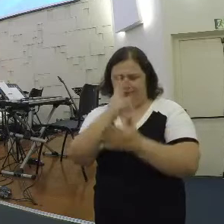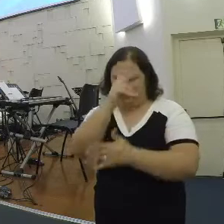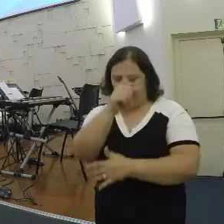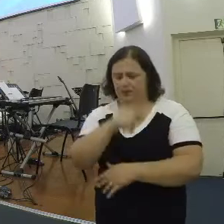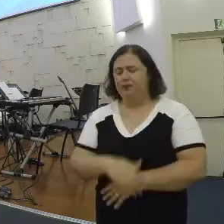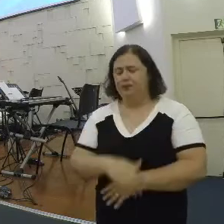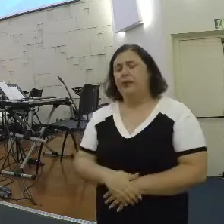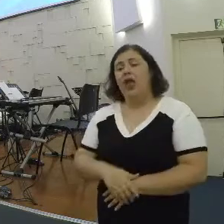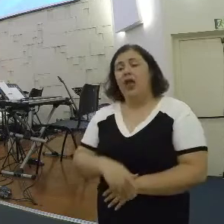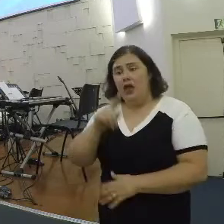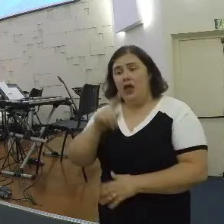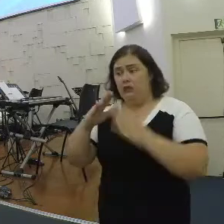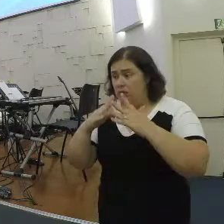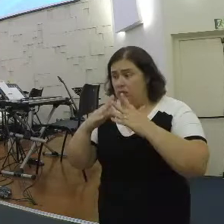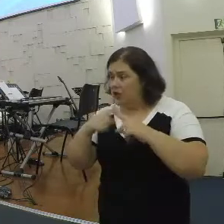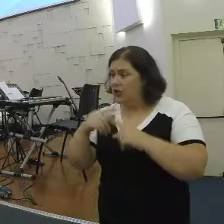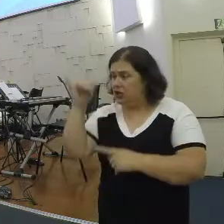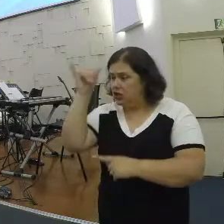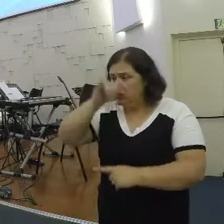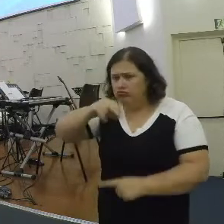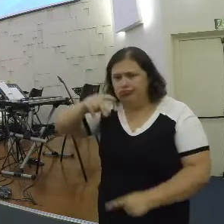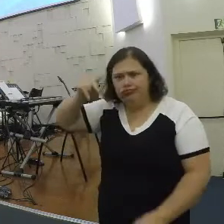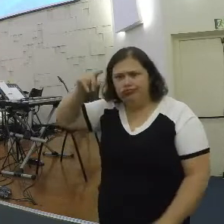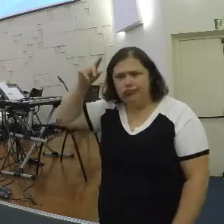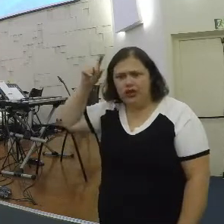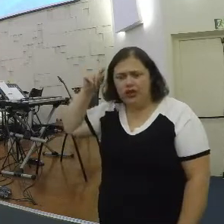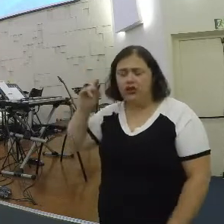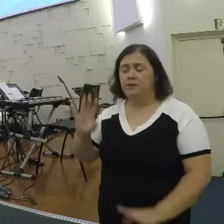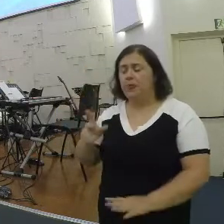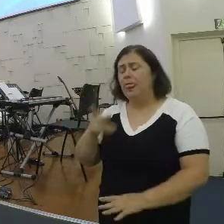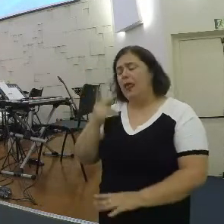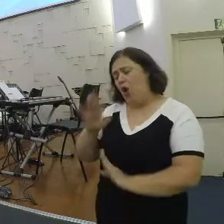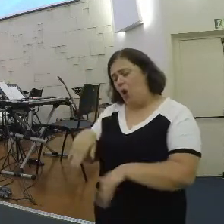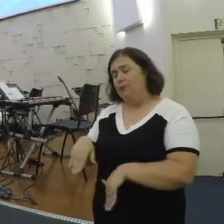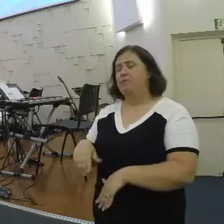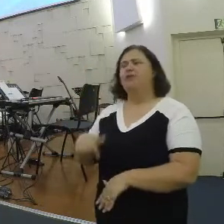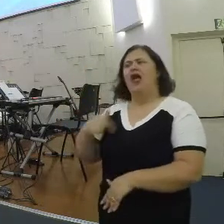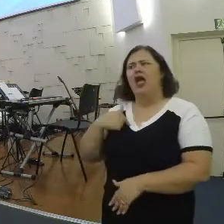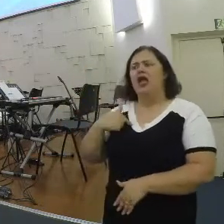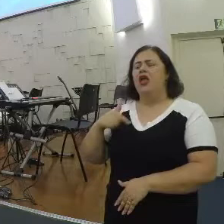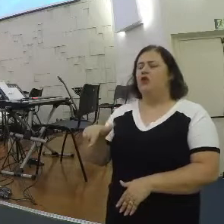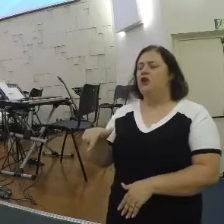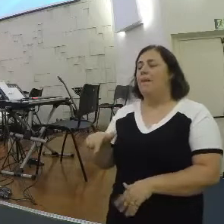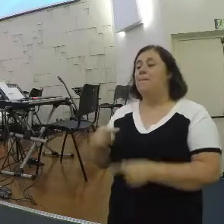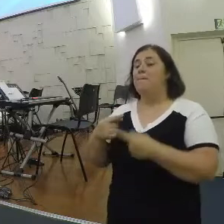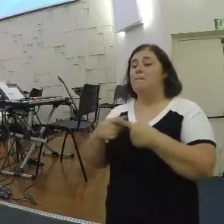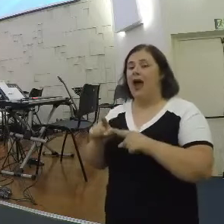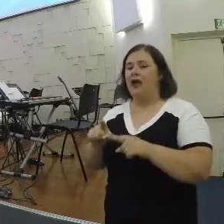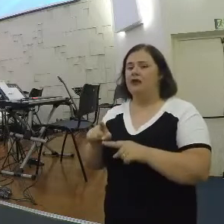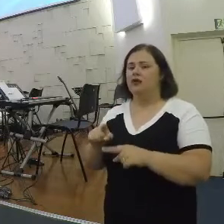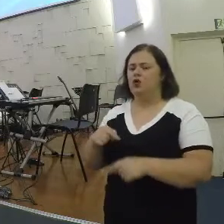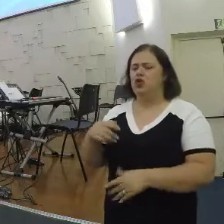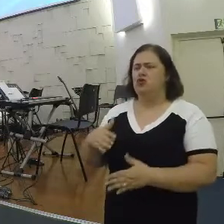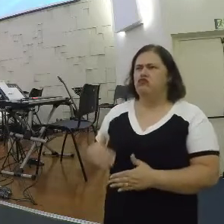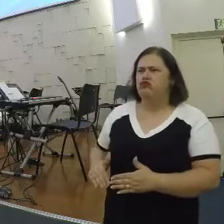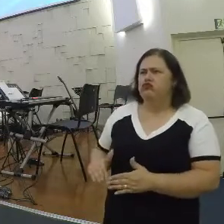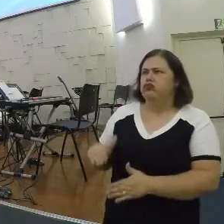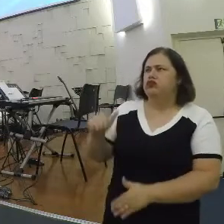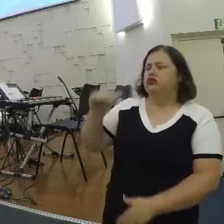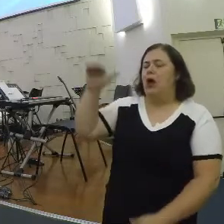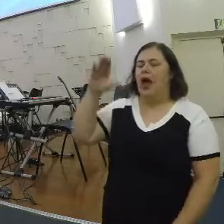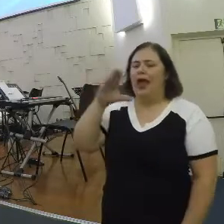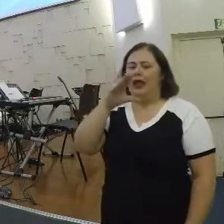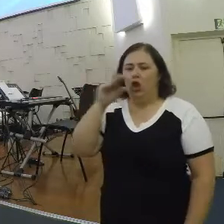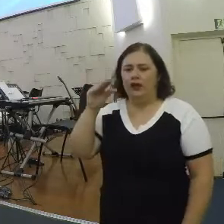disse: fui criado lá, mas na minha adolescência eu passei a militar em determinado movimento, e a igreja